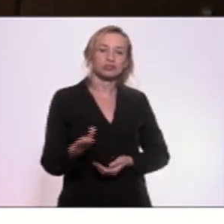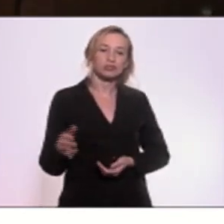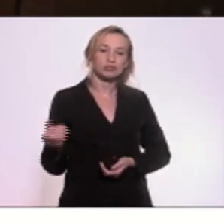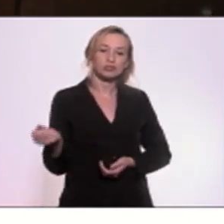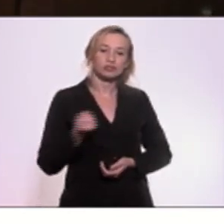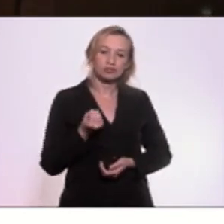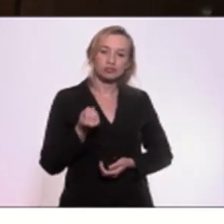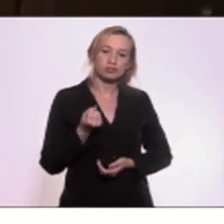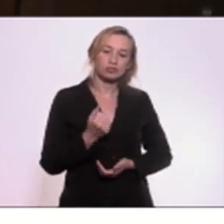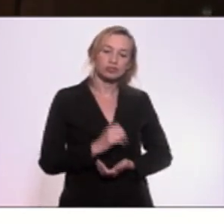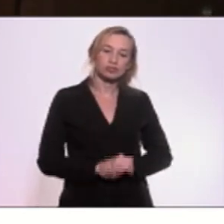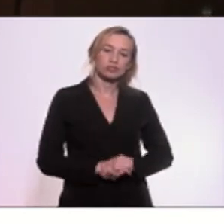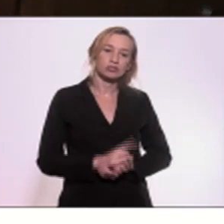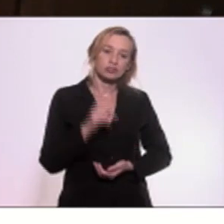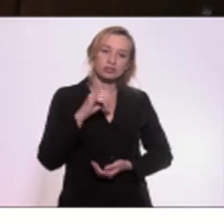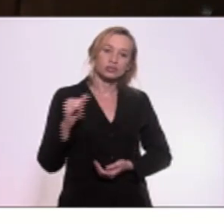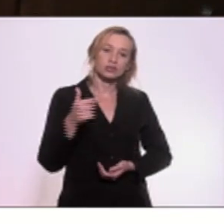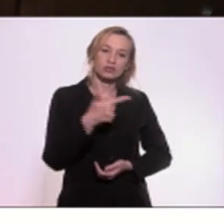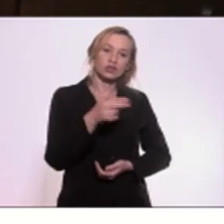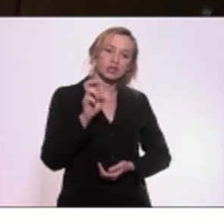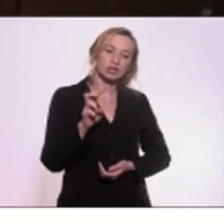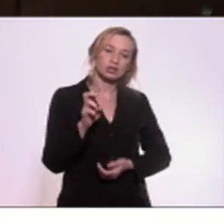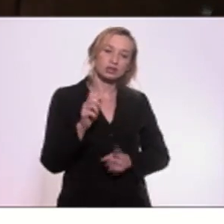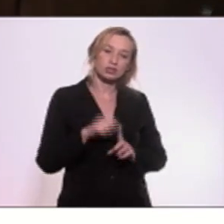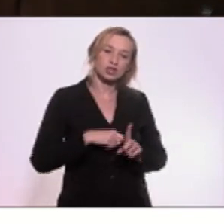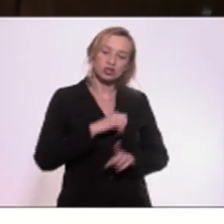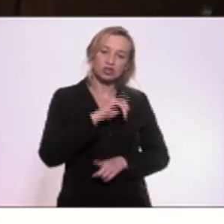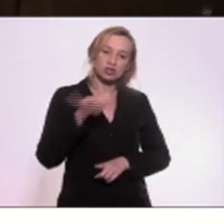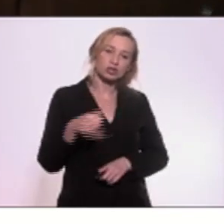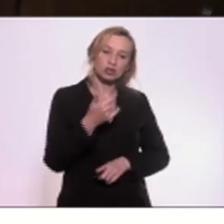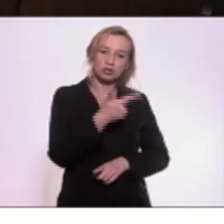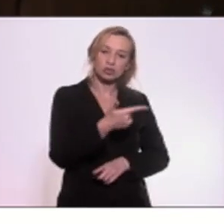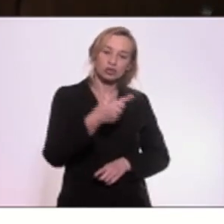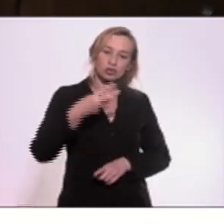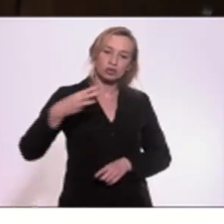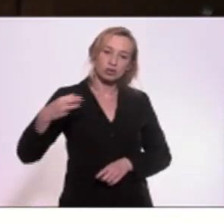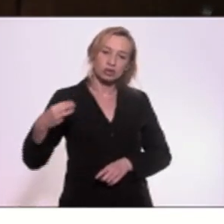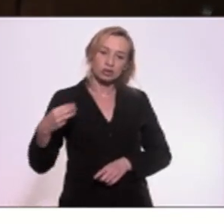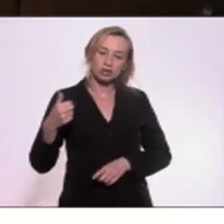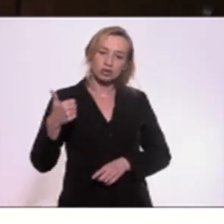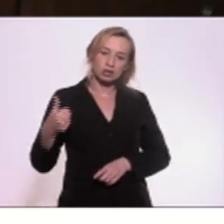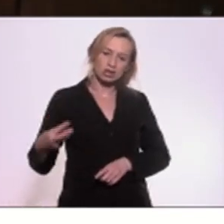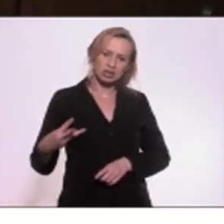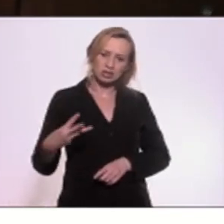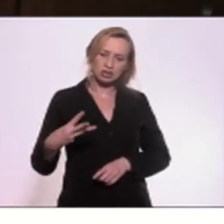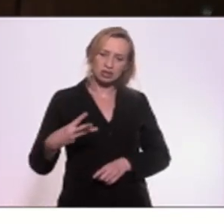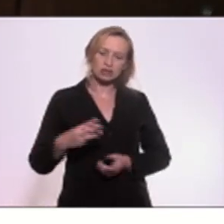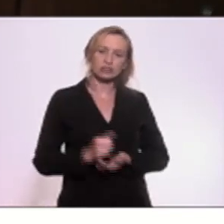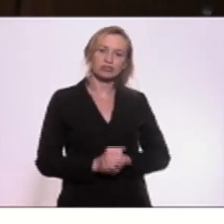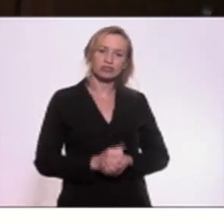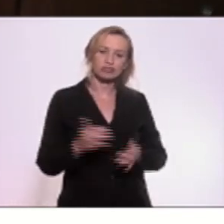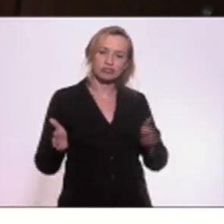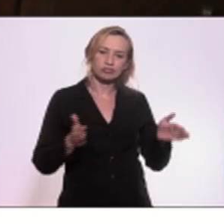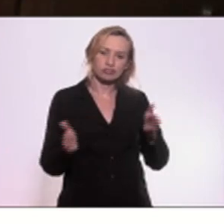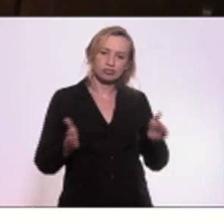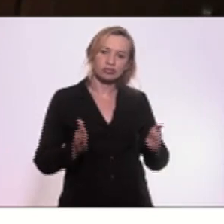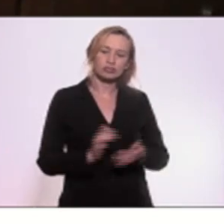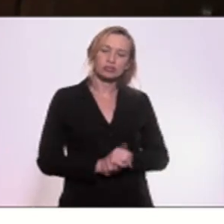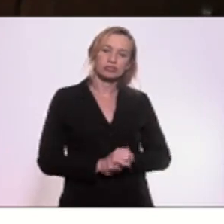assassinado no dia 25 de janeiro de 2013. De lá para cá,